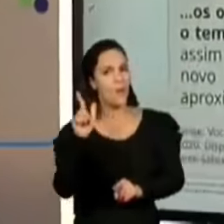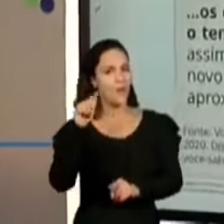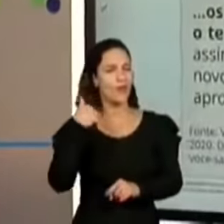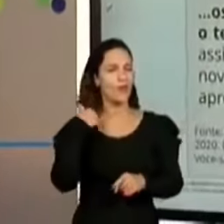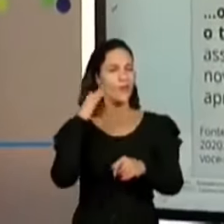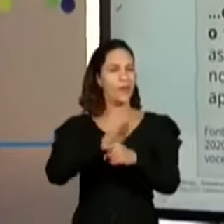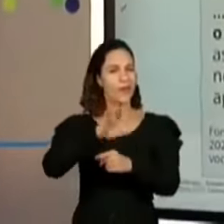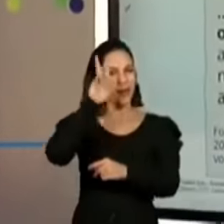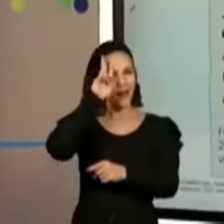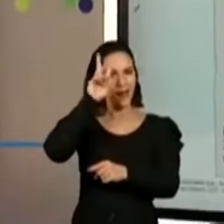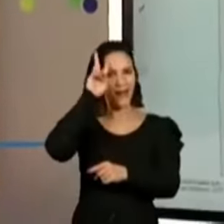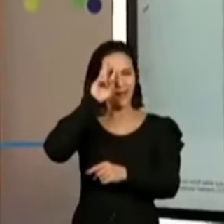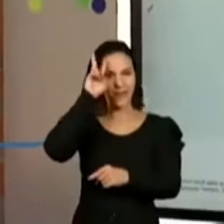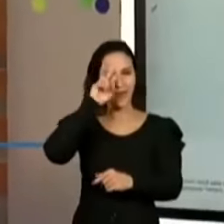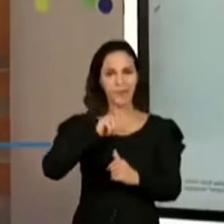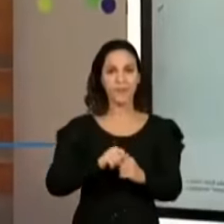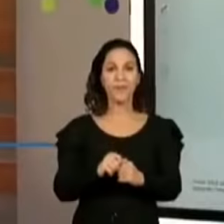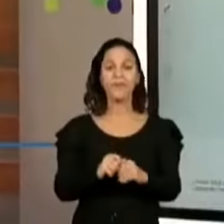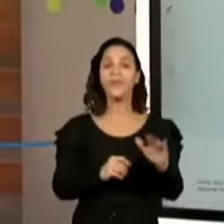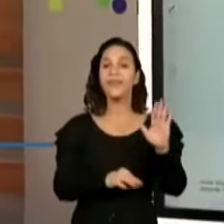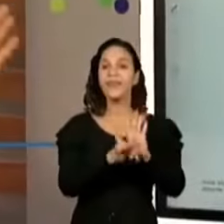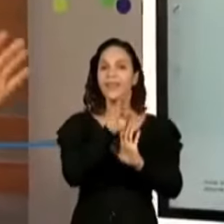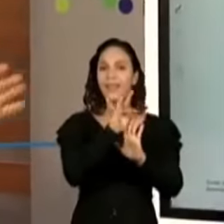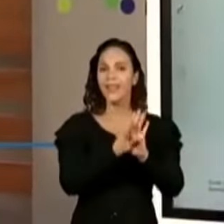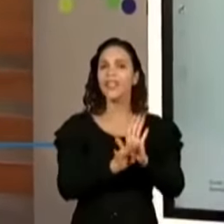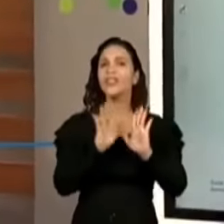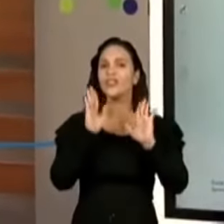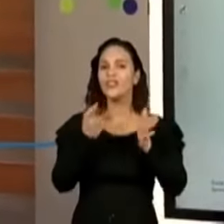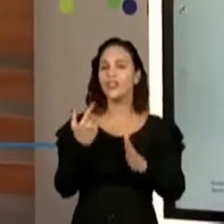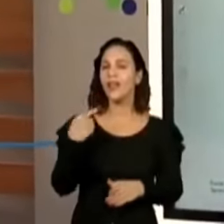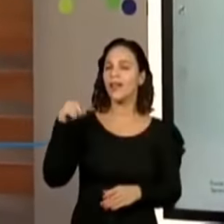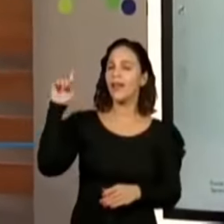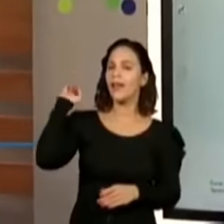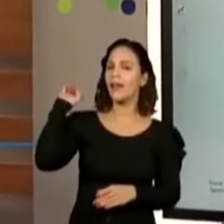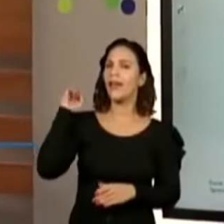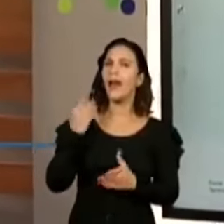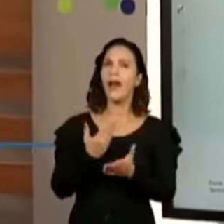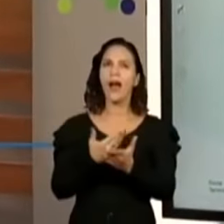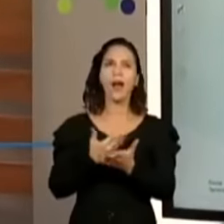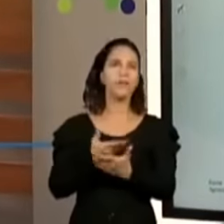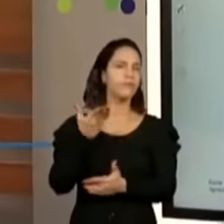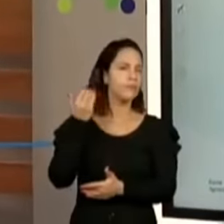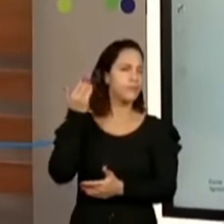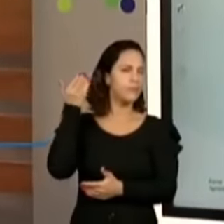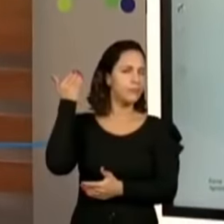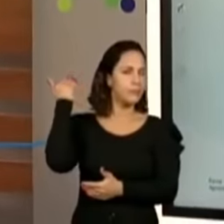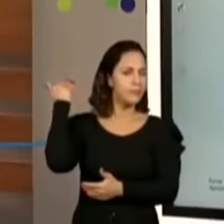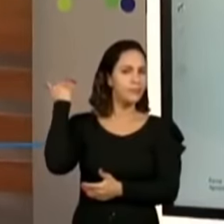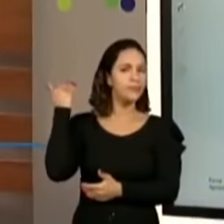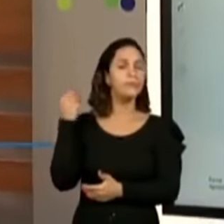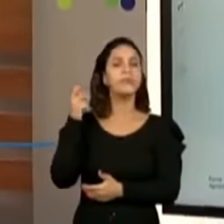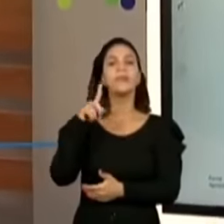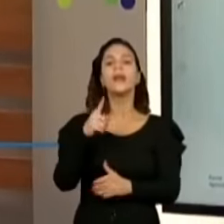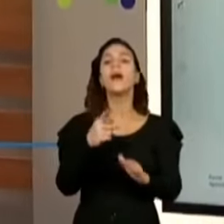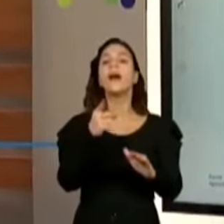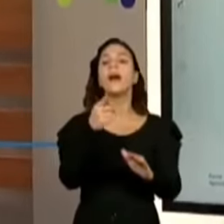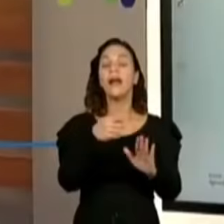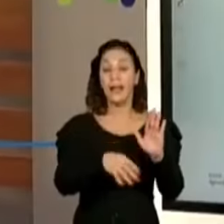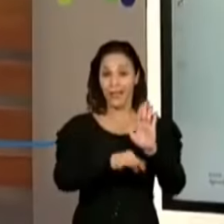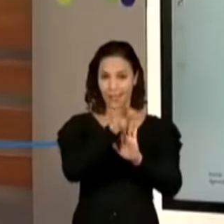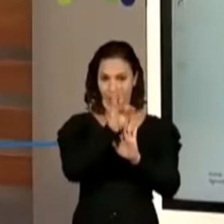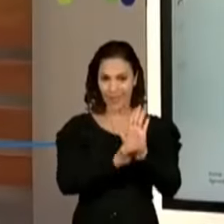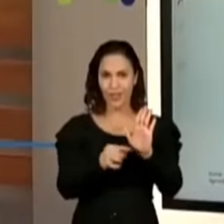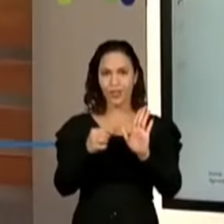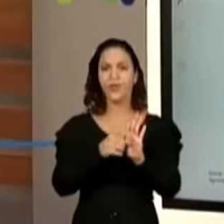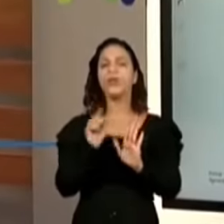aqui com os estudantes. É o texto que foi estudado em uma aula anterior, faz tempo. E o texto é do Ricardo Azevedo e ele